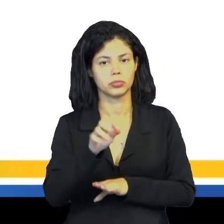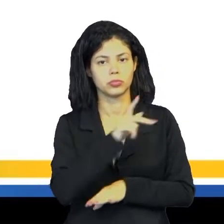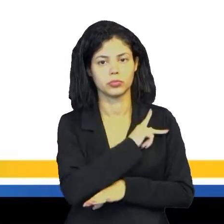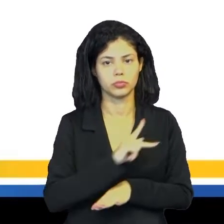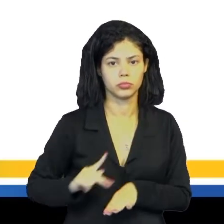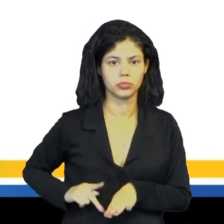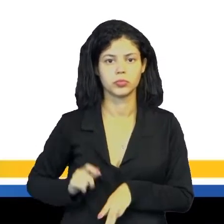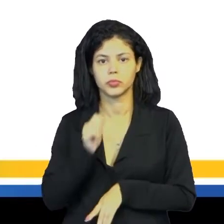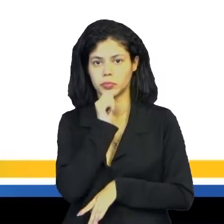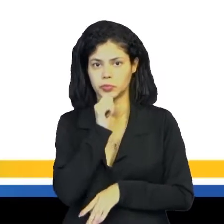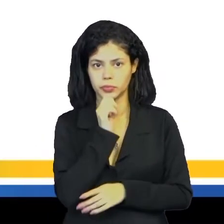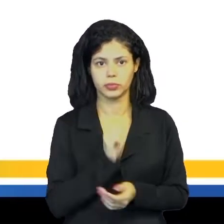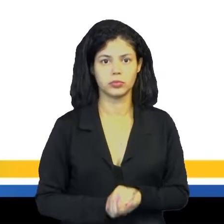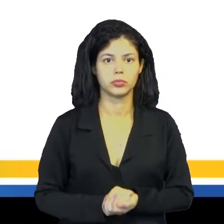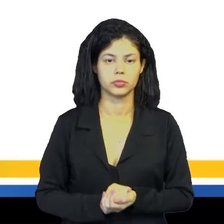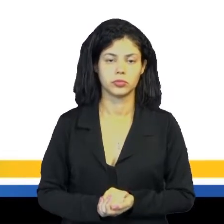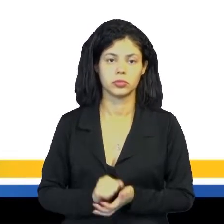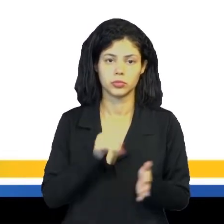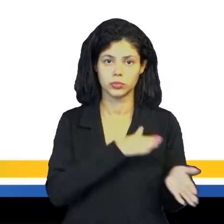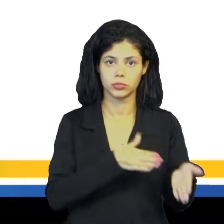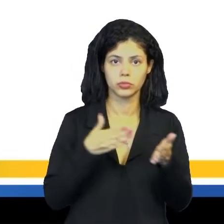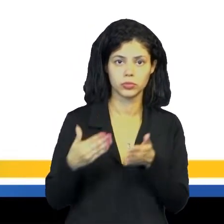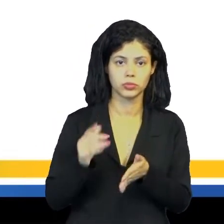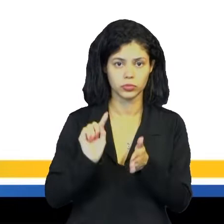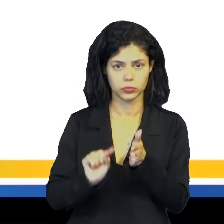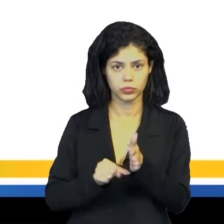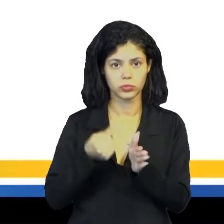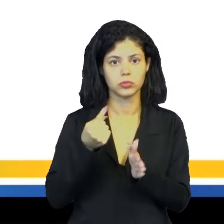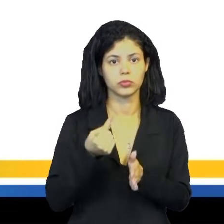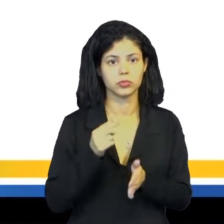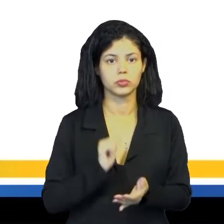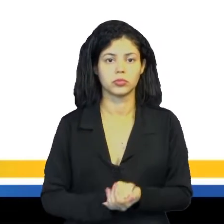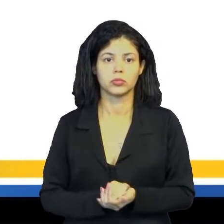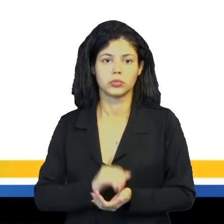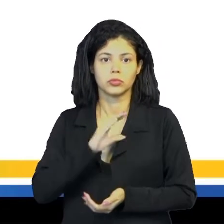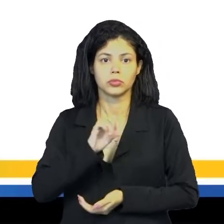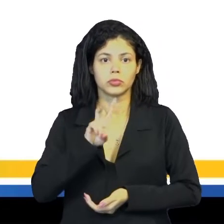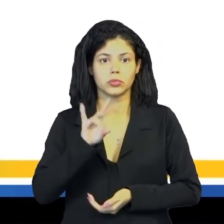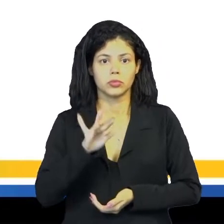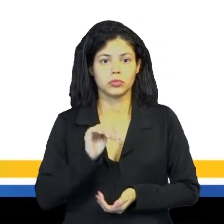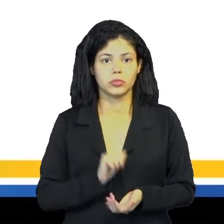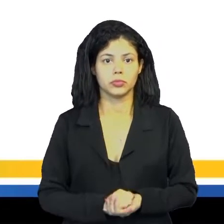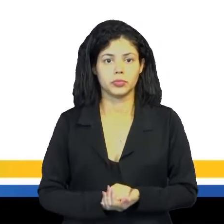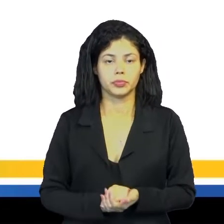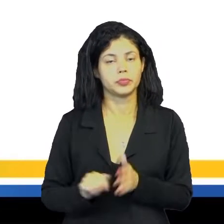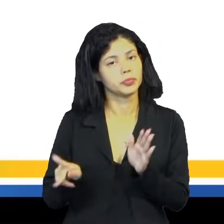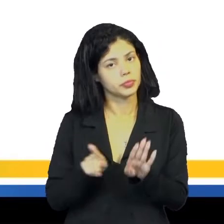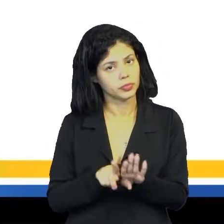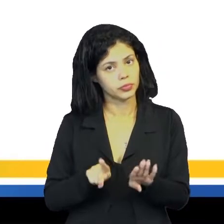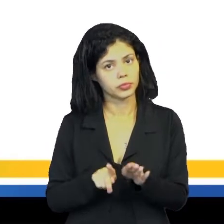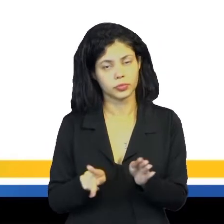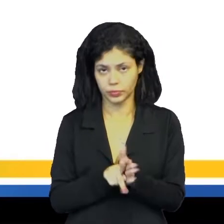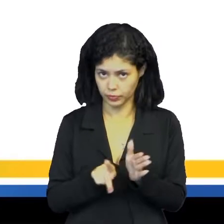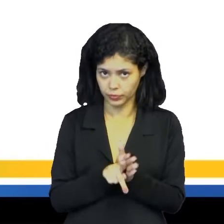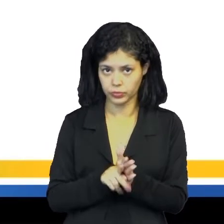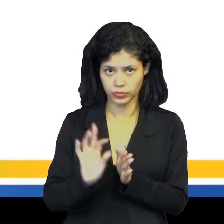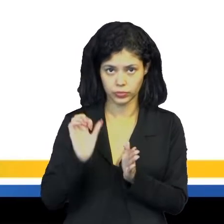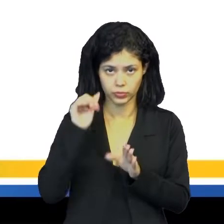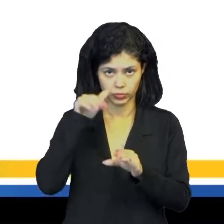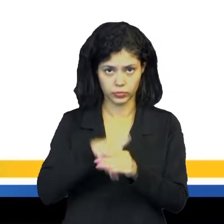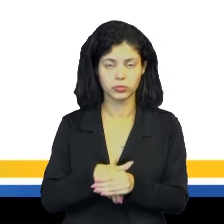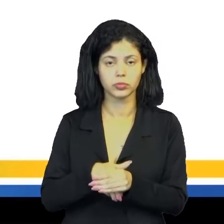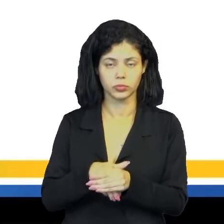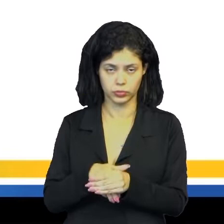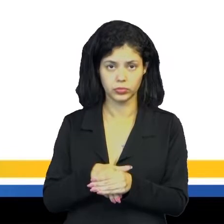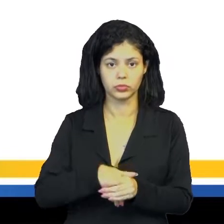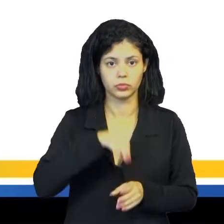também marechal. Por sua parte, o primeiro presidente civil foi Prudente de Moraes, que foi eleito em